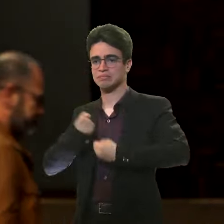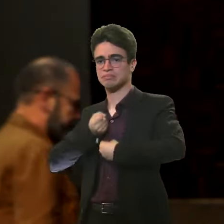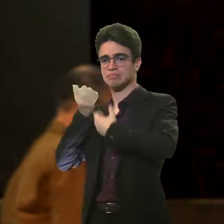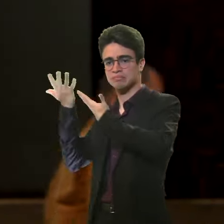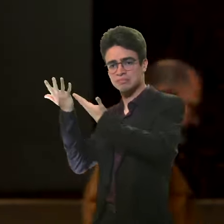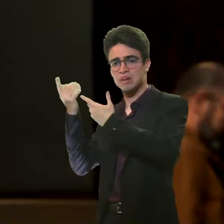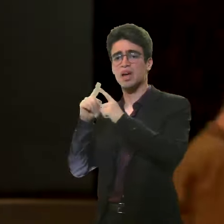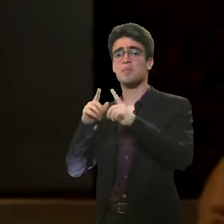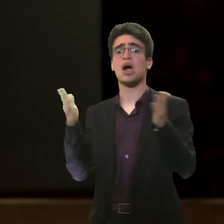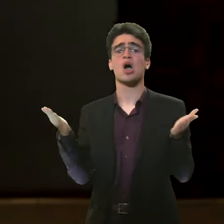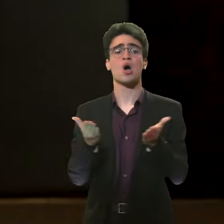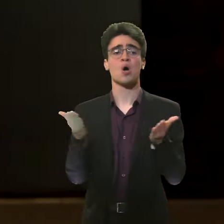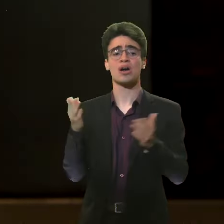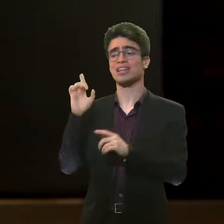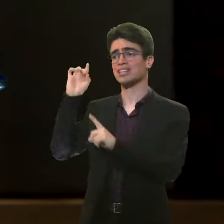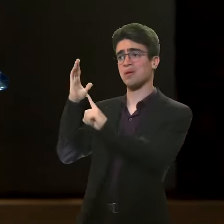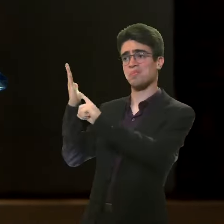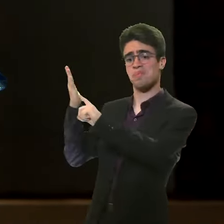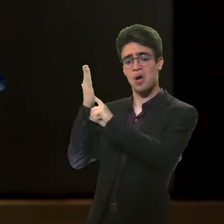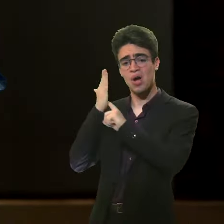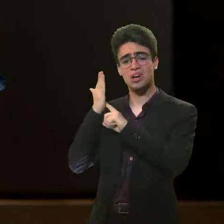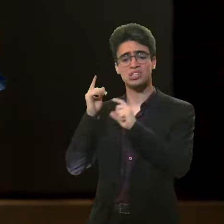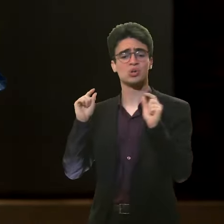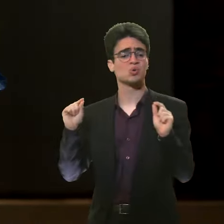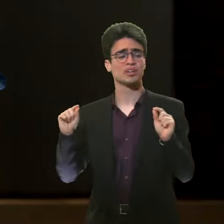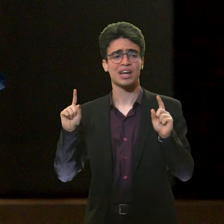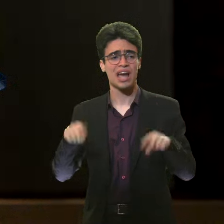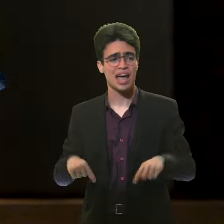hoje o Senhor traz ao meu coração e ao seu é: